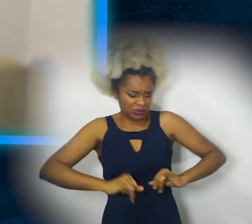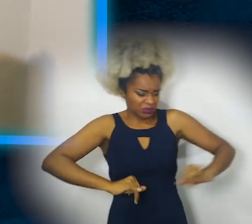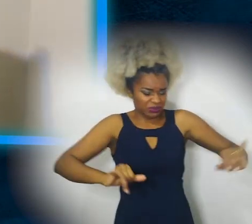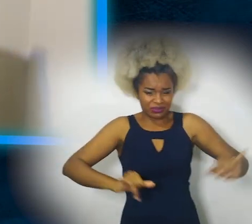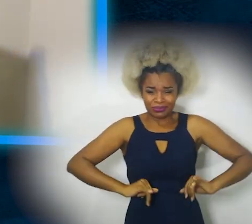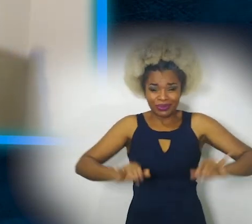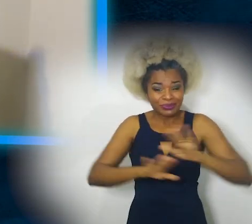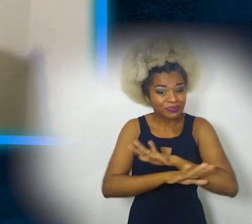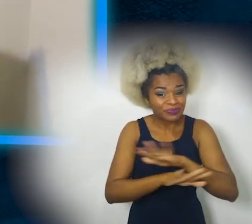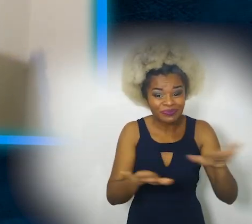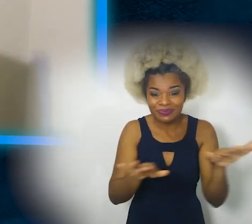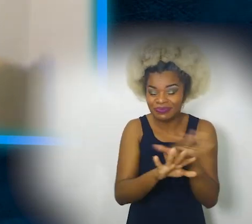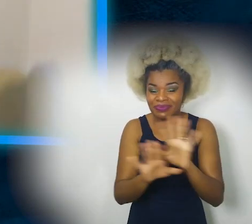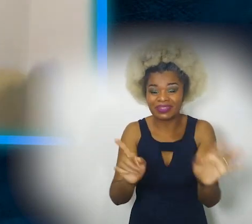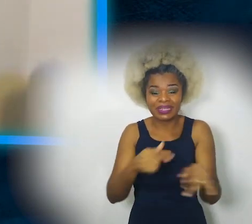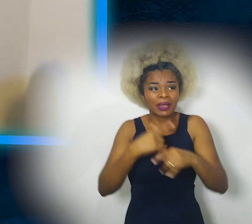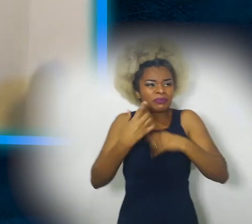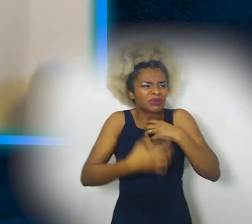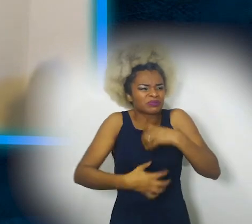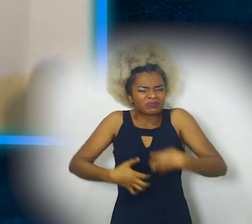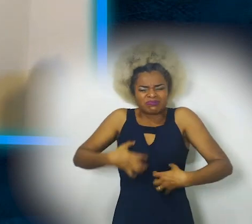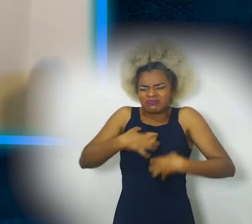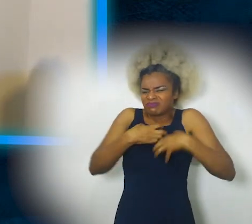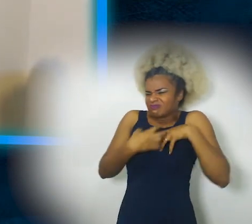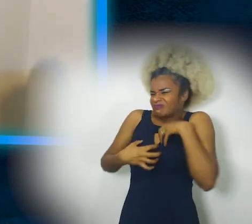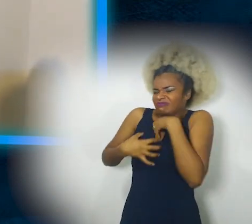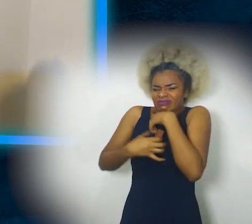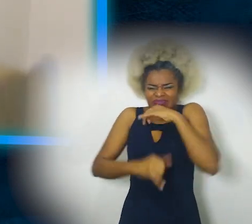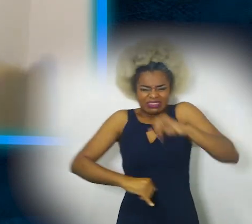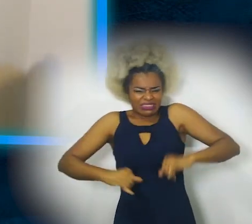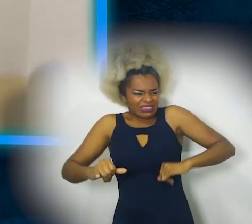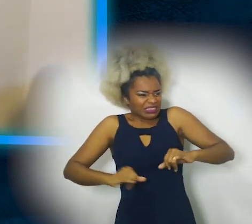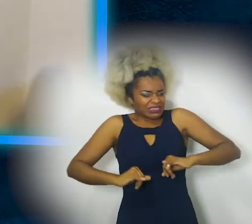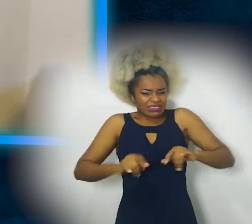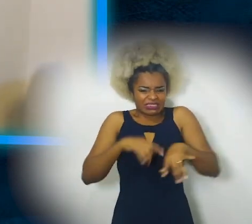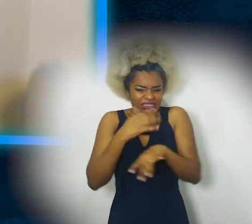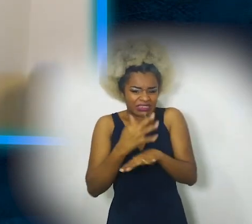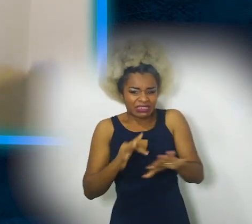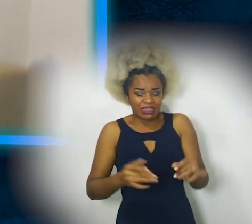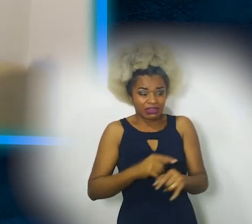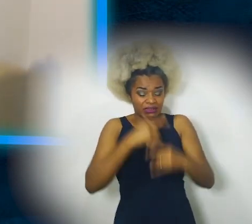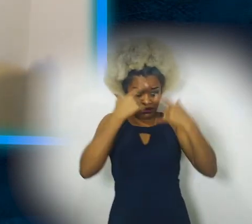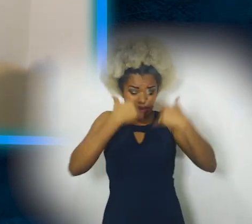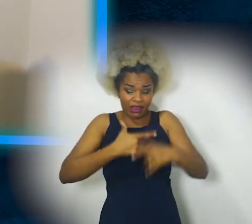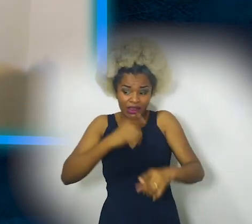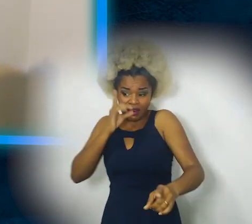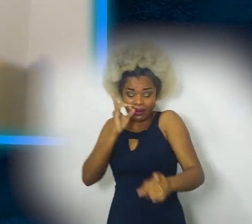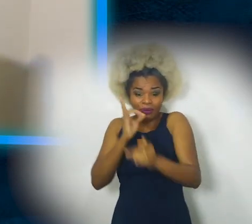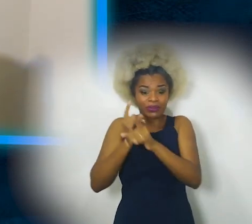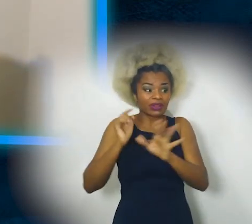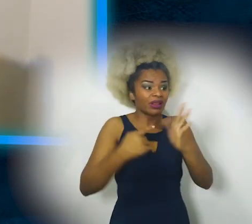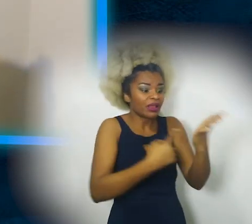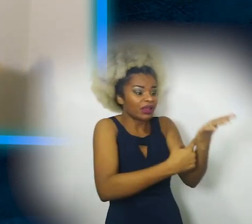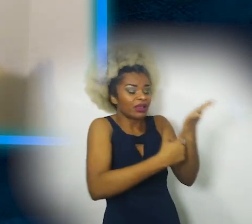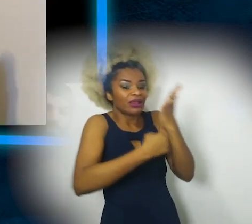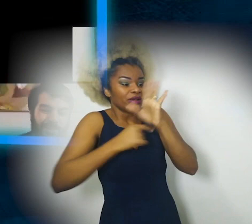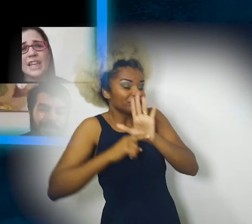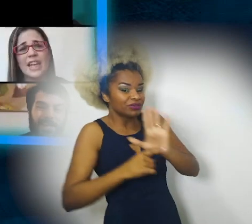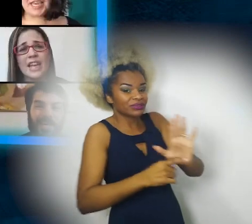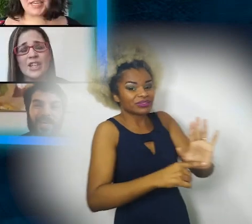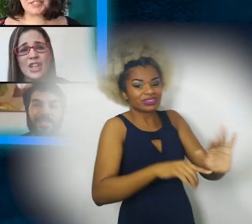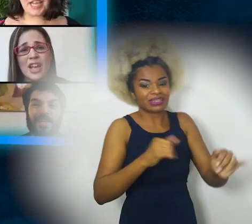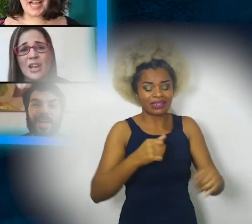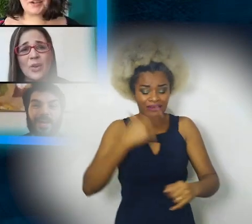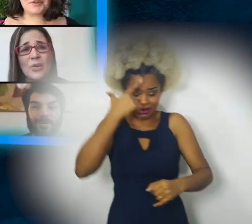todo sofrer. Pois no amargo das dores, atos que imploram socorro